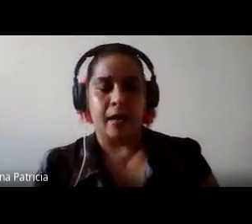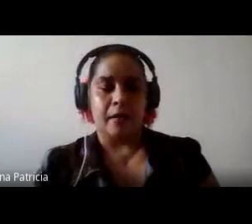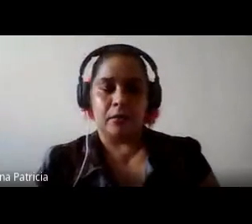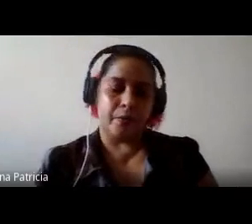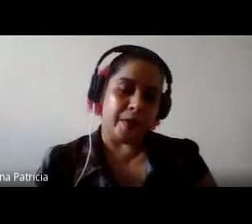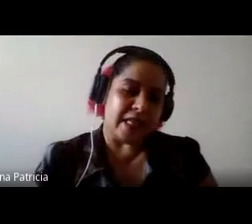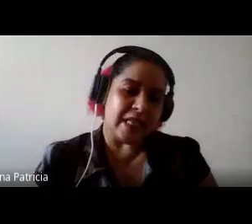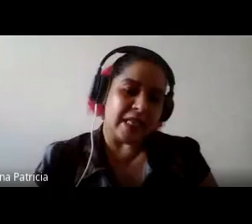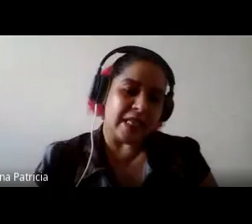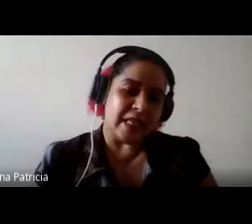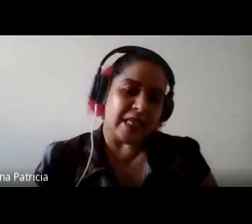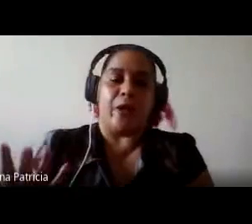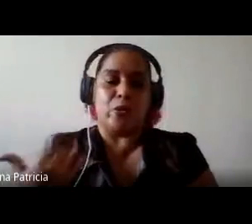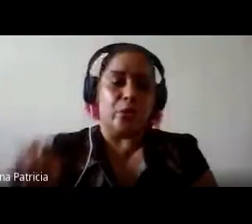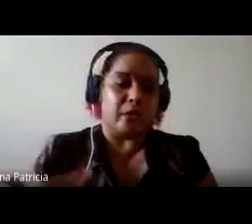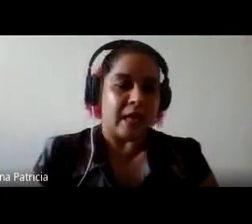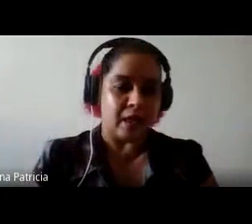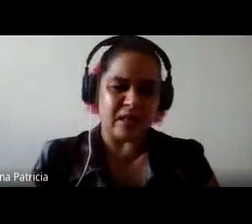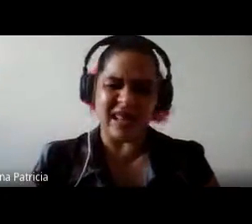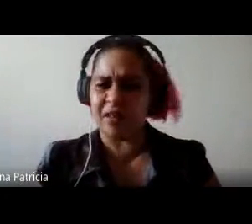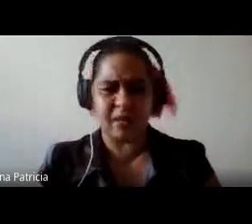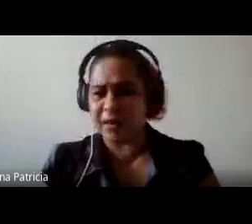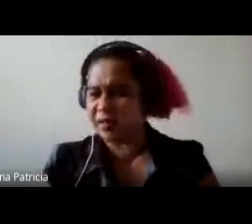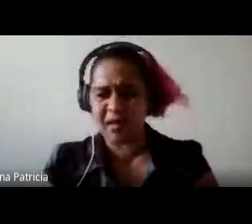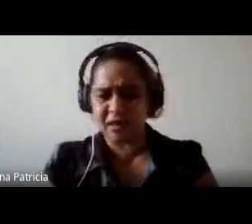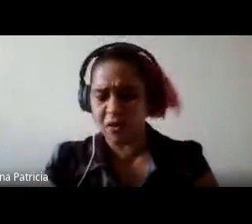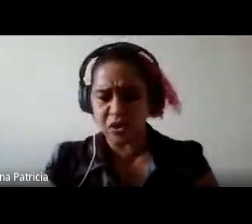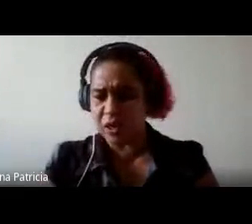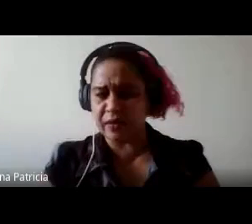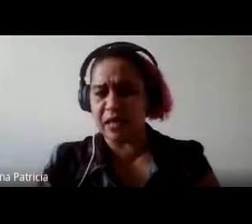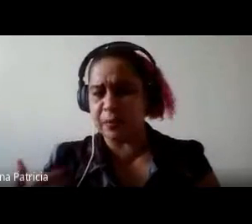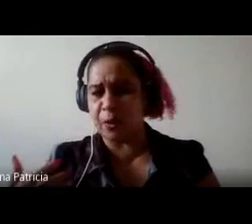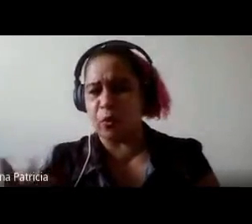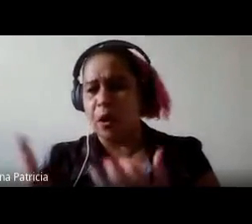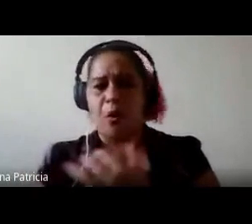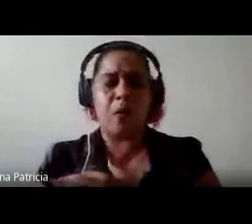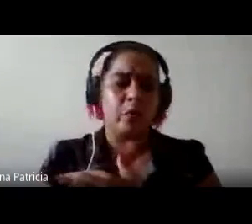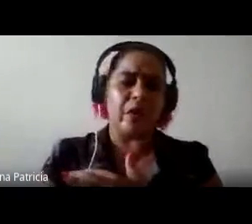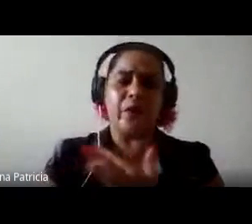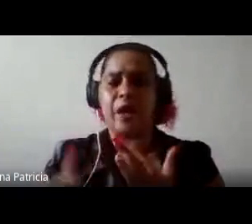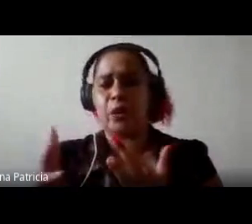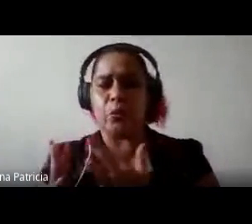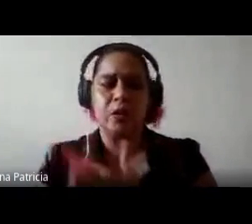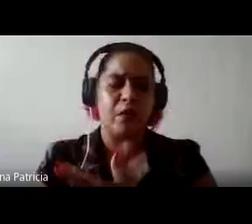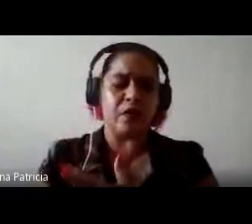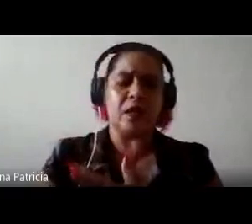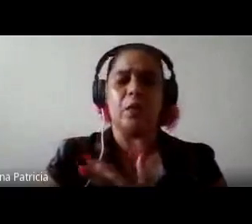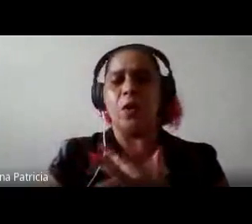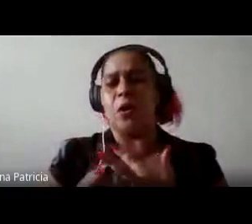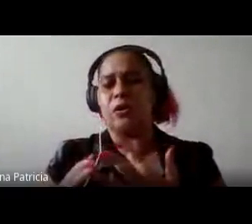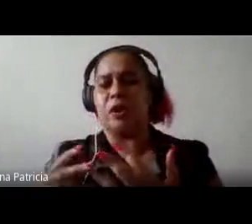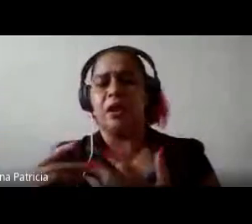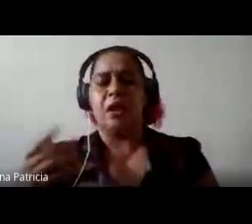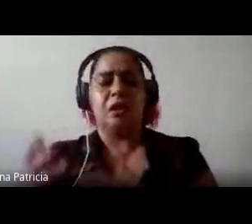trocar. Não precisa ser simpático porque é o surdo que está lhe dando o sinal, não. Você pode dizer a ele que não gostou, às vezes eles botam um defeito, um sinal que